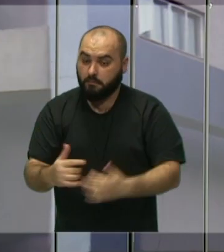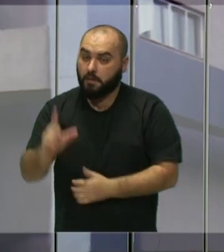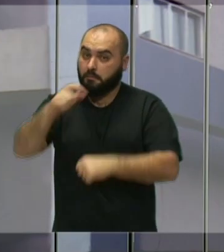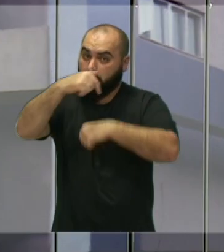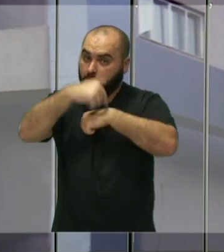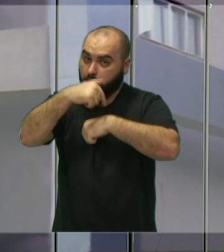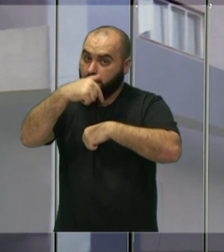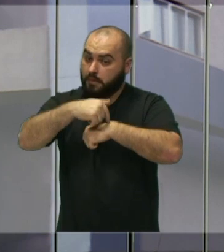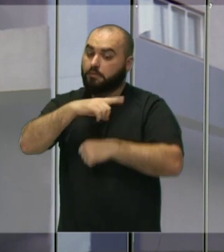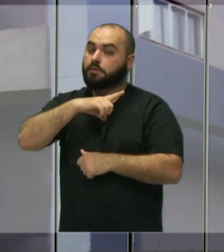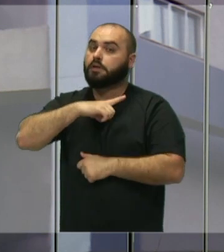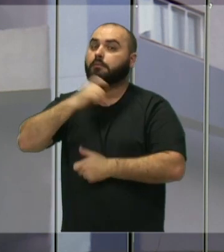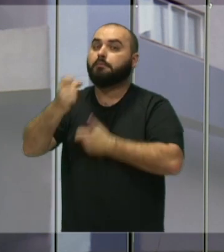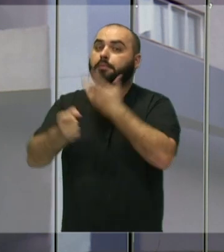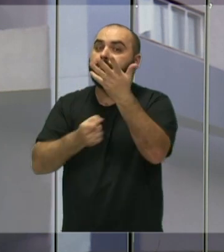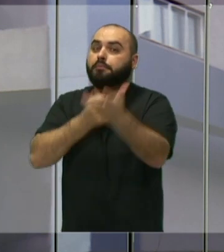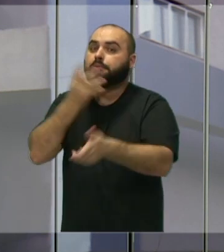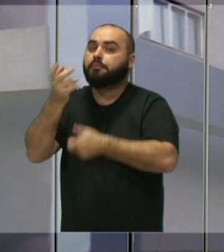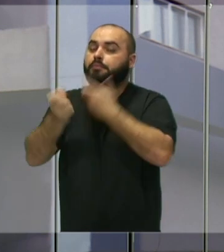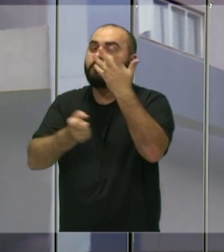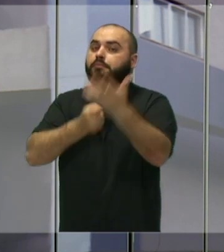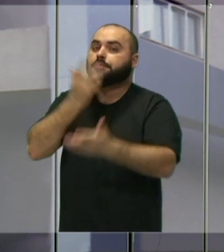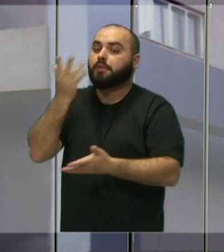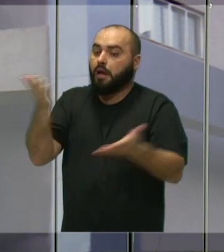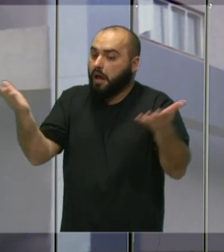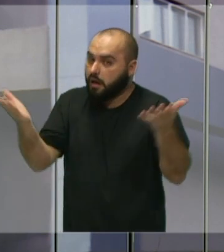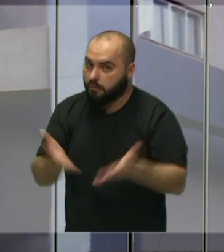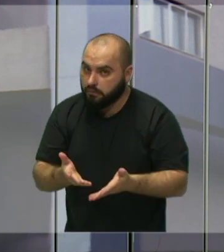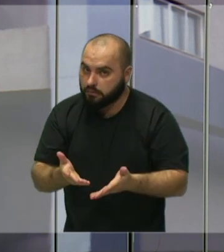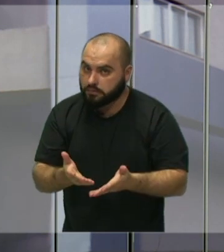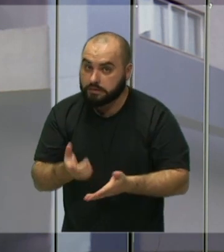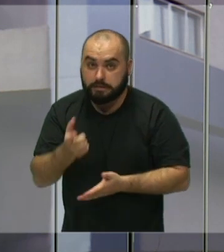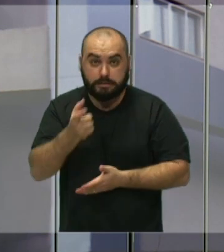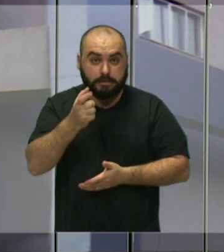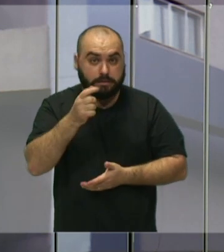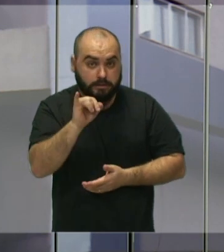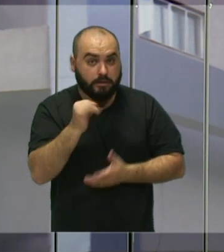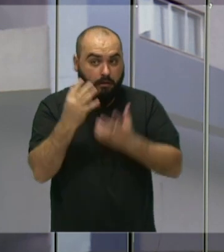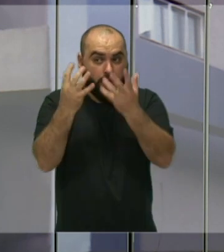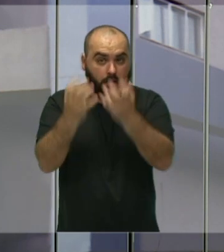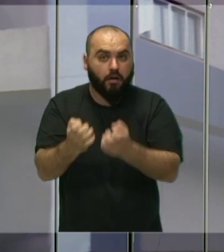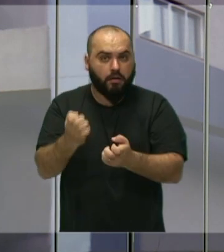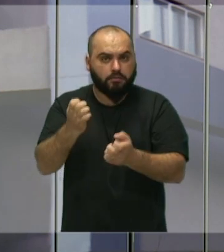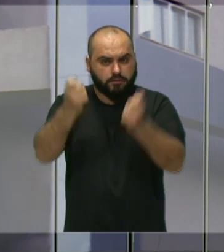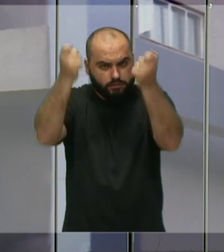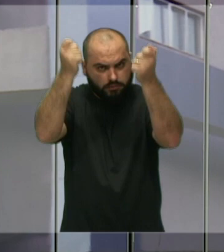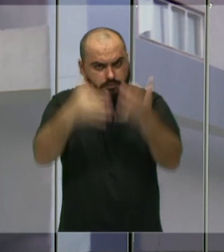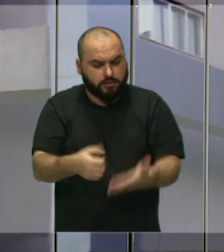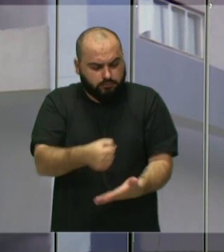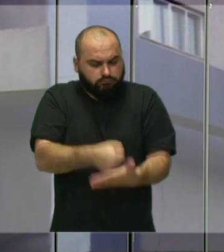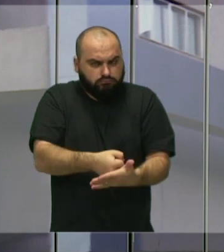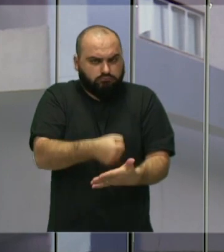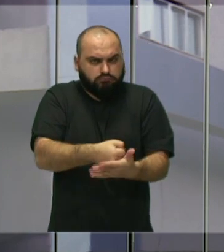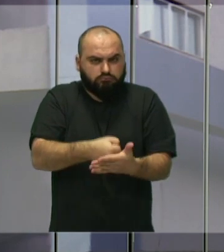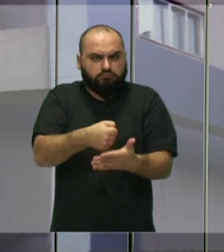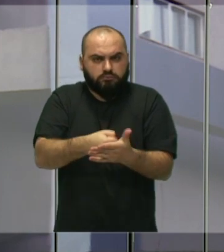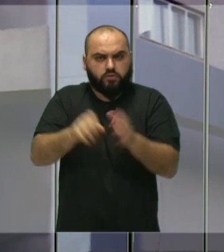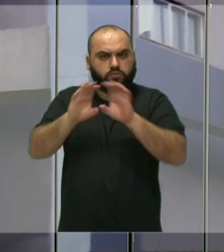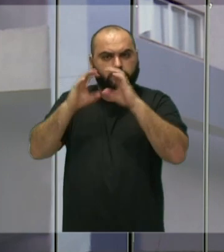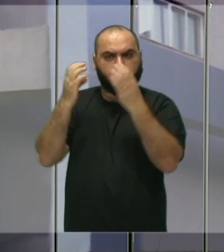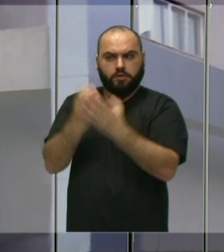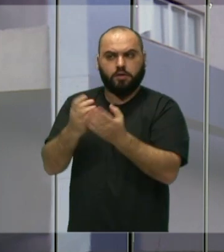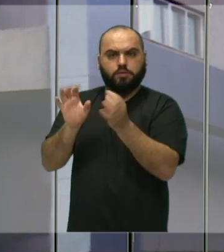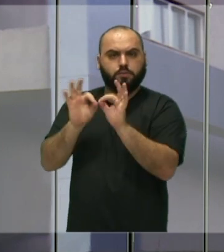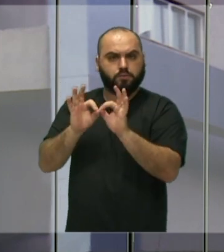para discutir isso. Então, se eu quero dizer que eu tenho um compromisso com as comunidades mais afastadas, com o